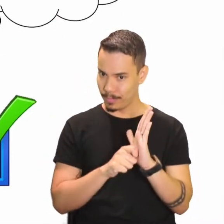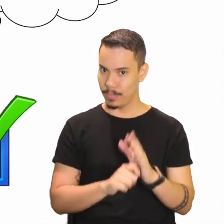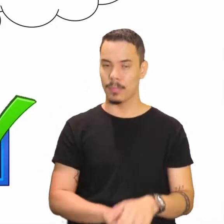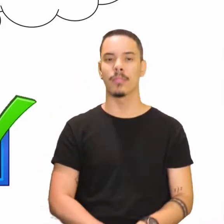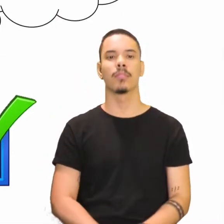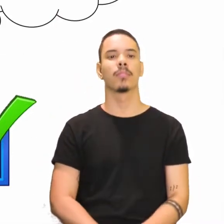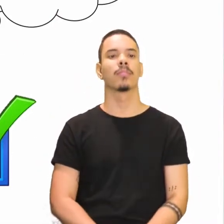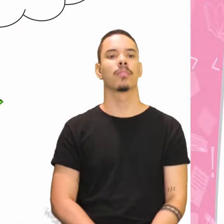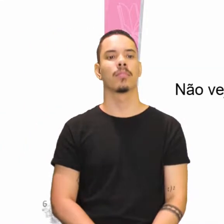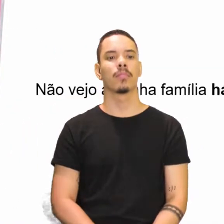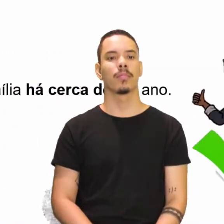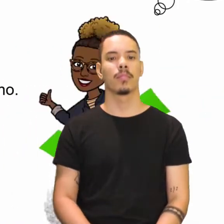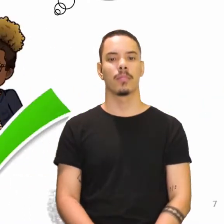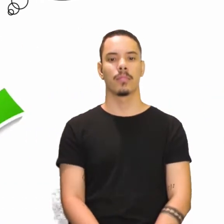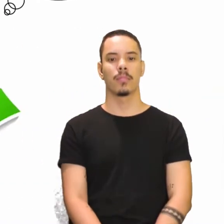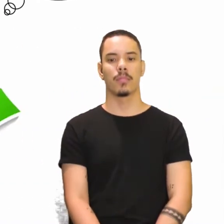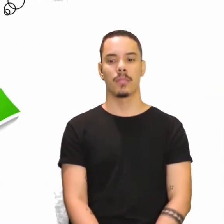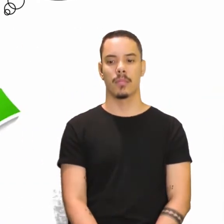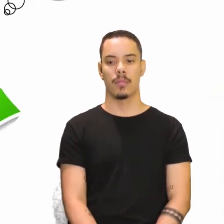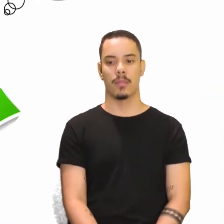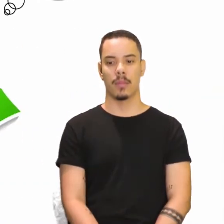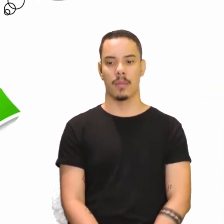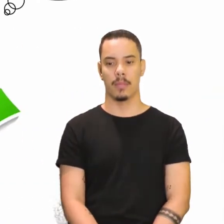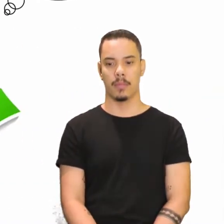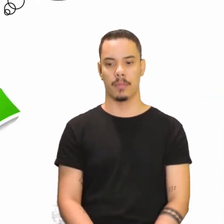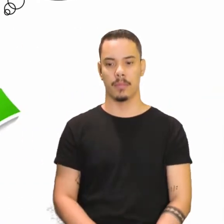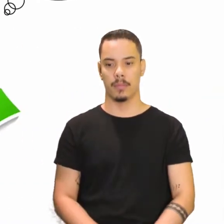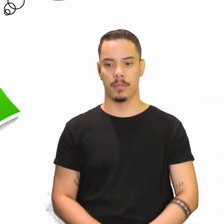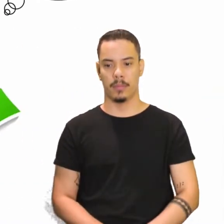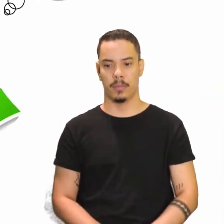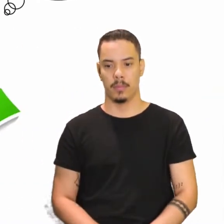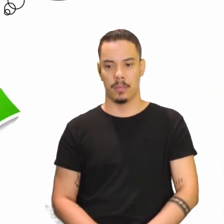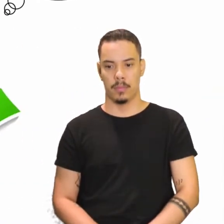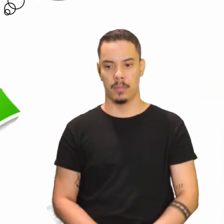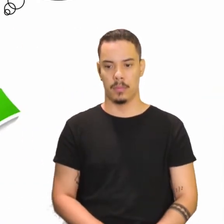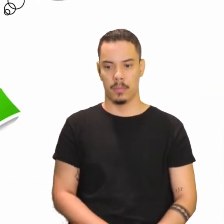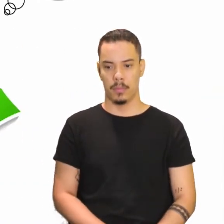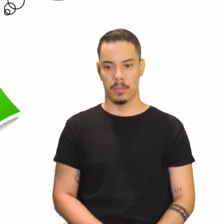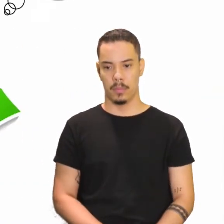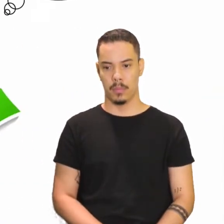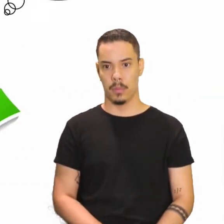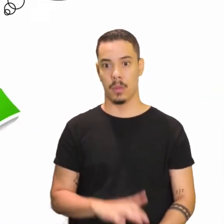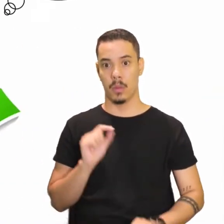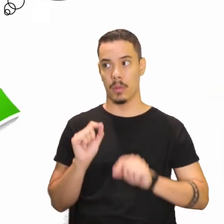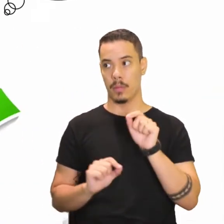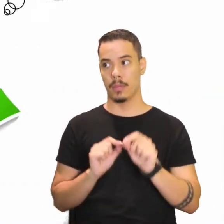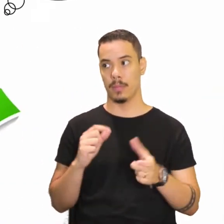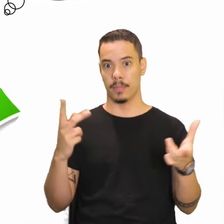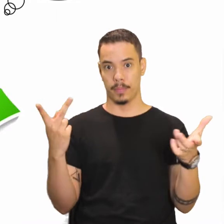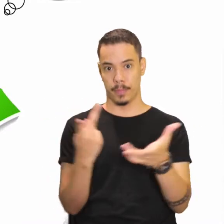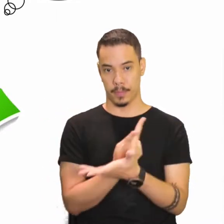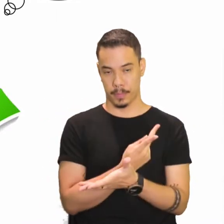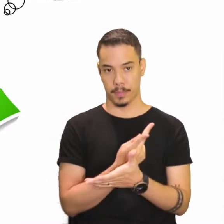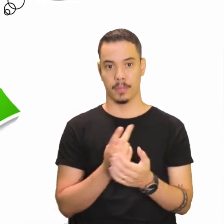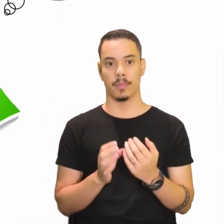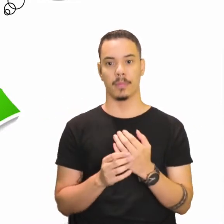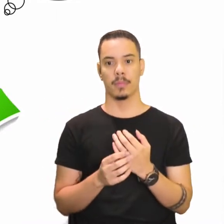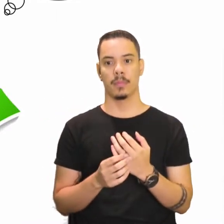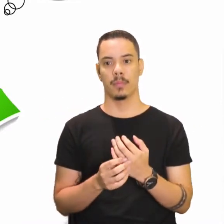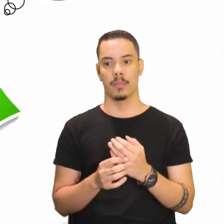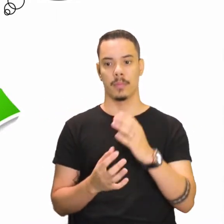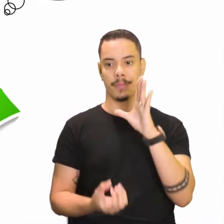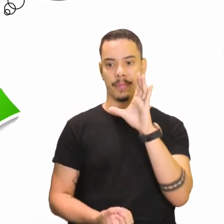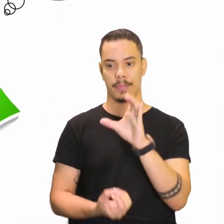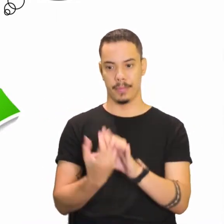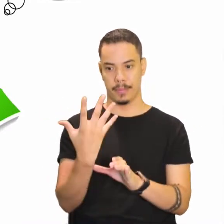Vamos lá, mais uma aqui para vocês, ó. Agora, o que está acontecendo aqui?